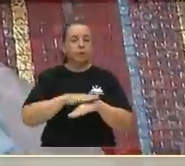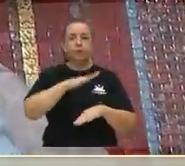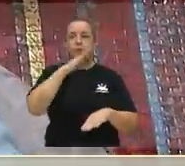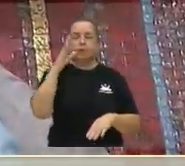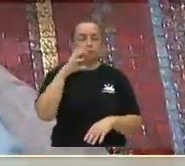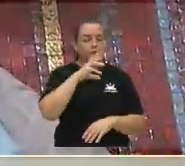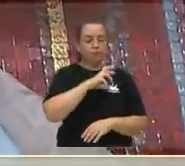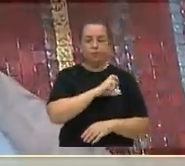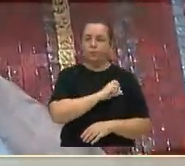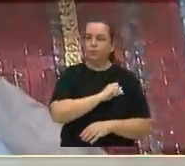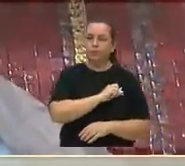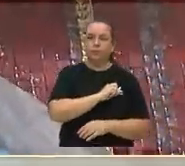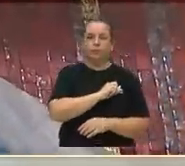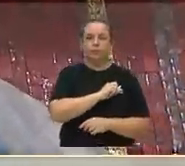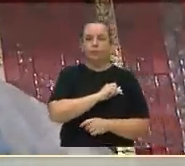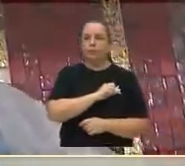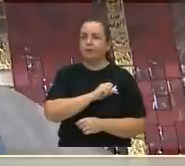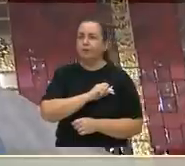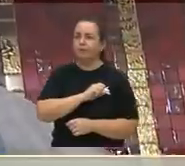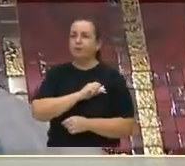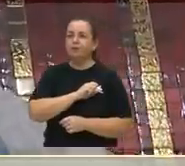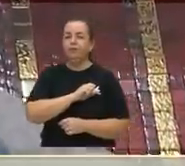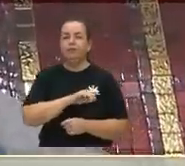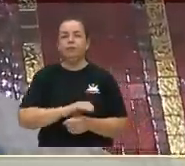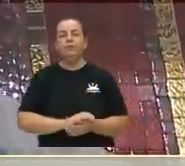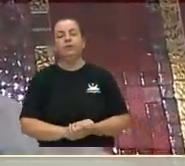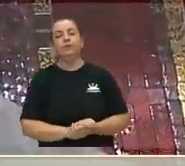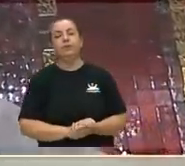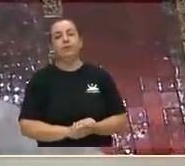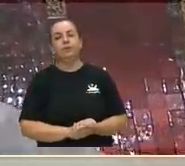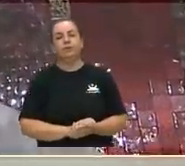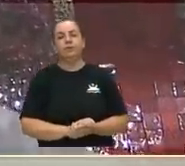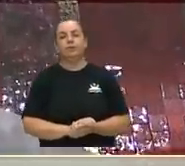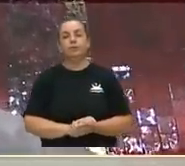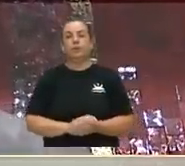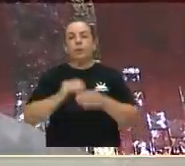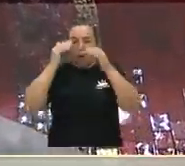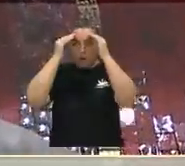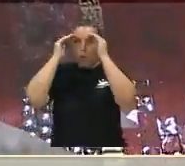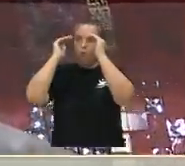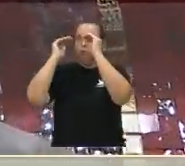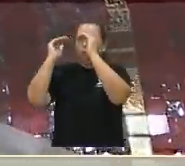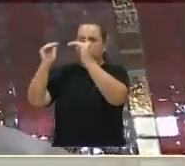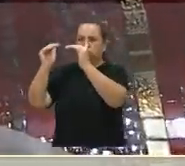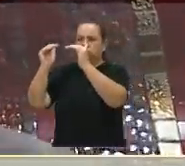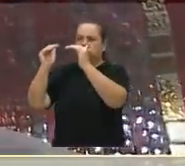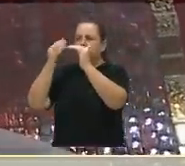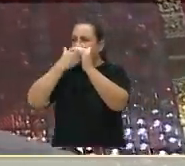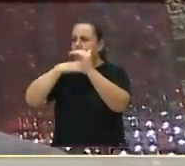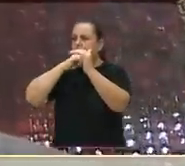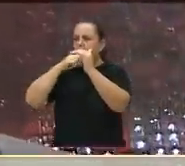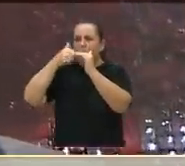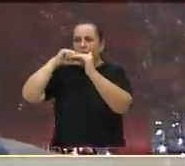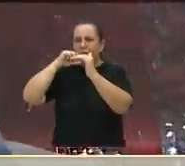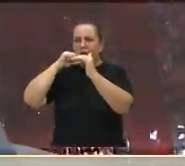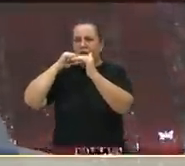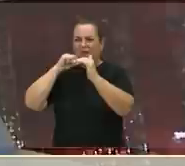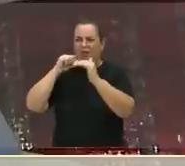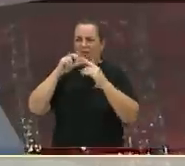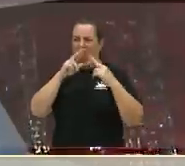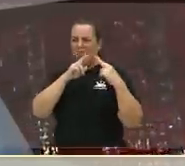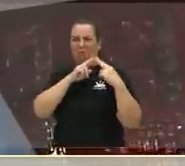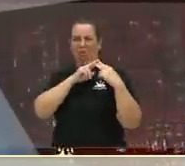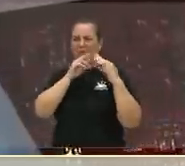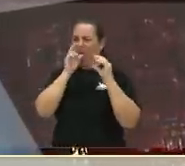o amor um rapaz mãe disse que respeitem os pais